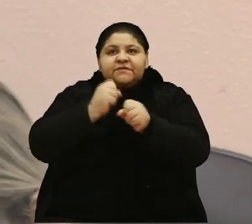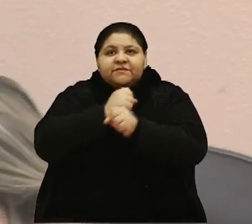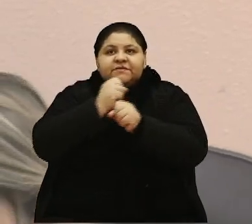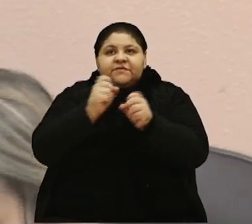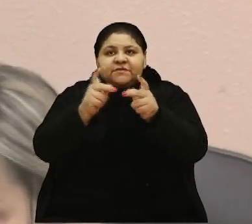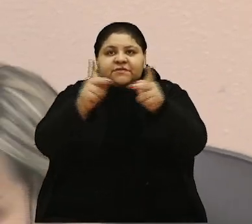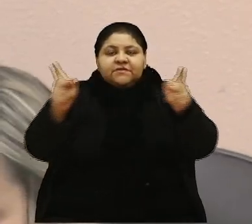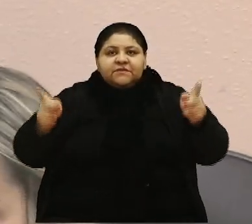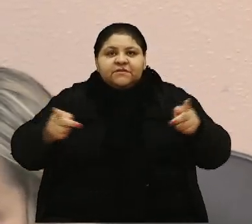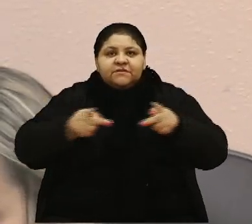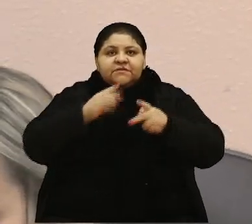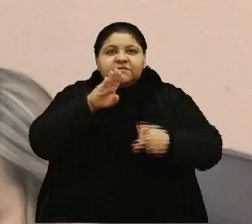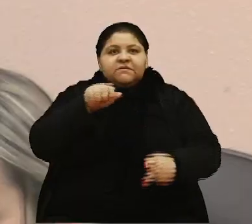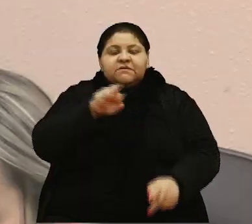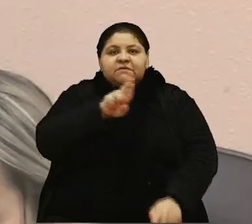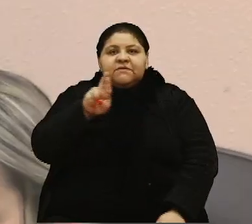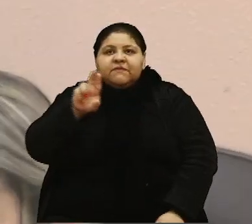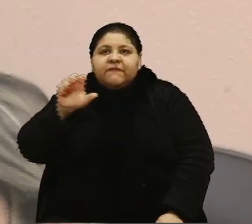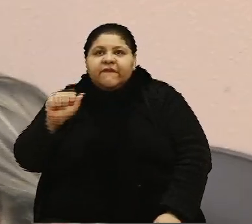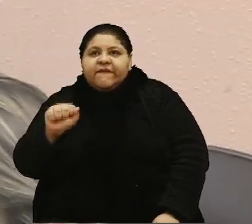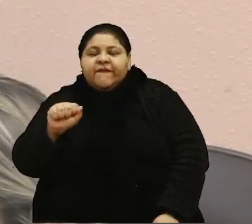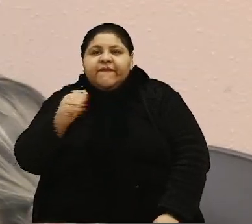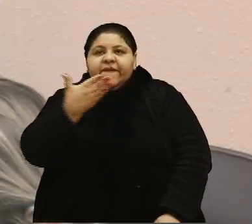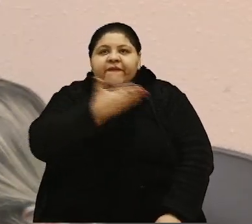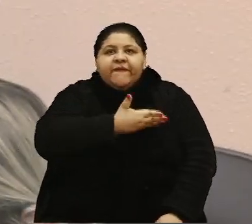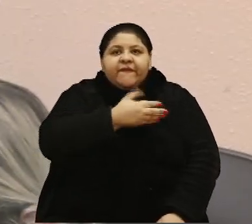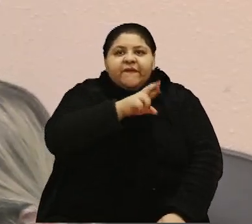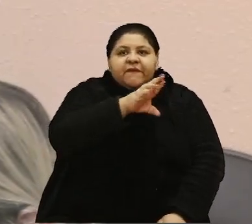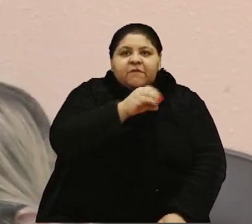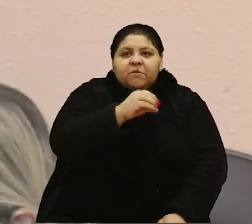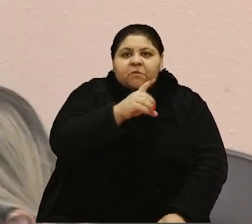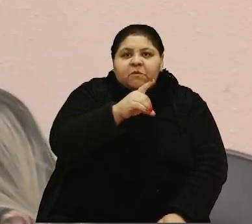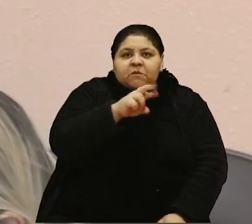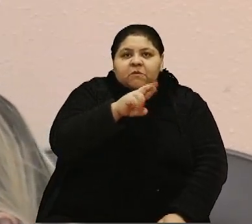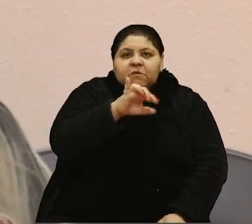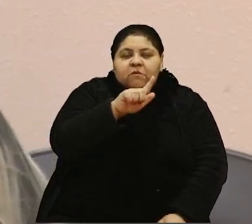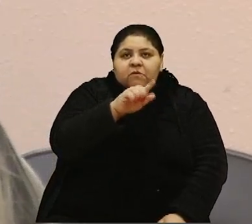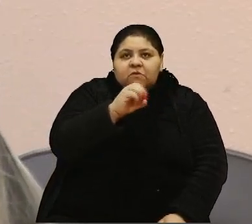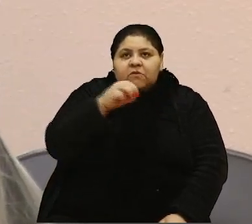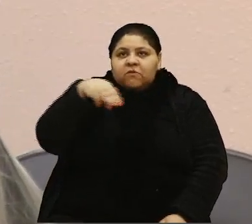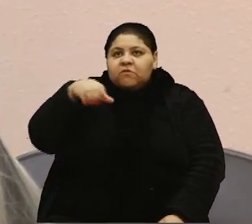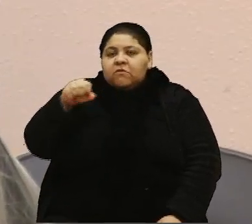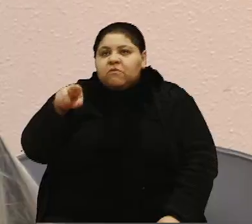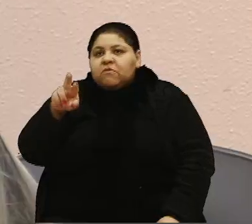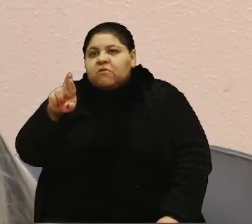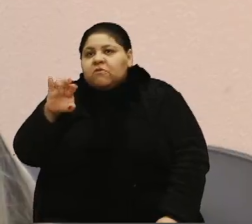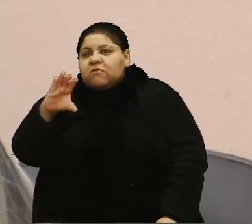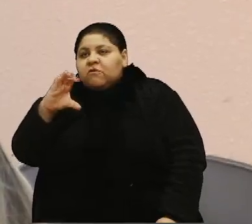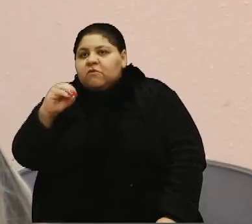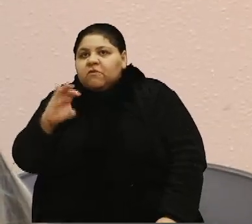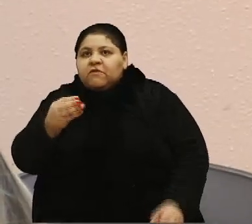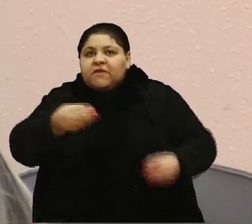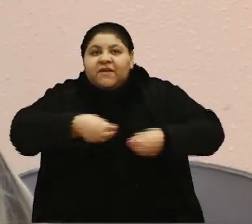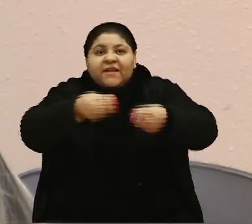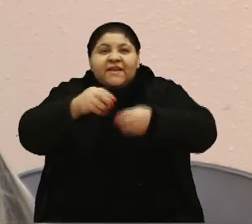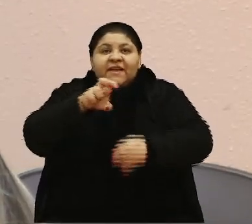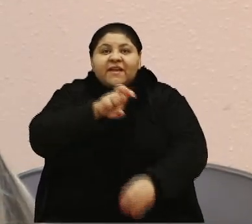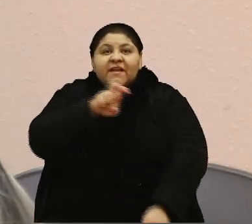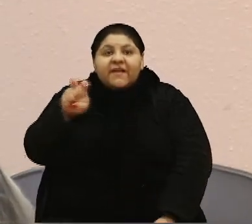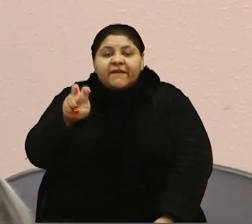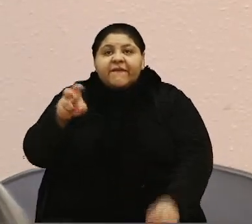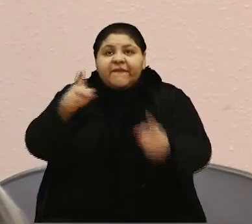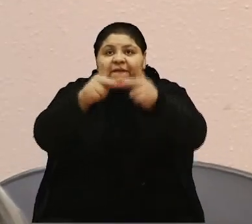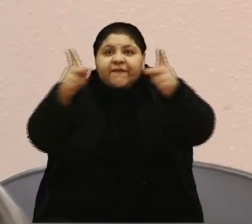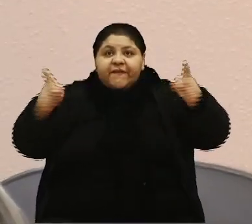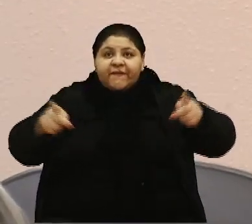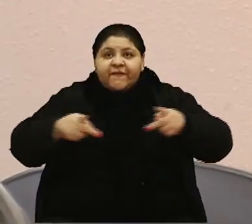dos grandes amigos Rodrigo Salvador e Maurício Laim. Comemoração no dia de ontem, eles entregaram 555 pizzas